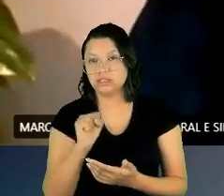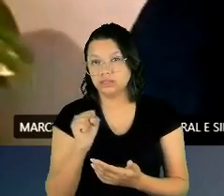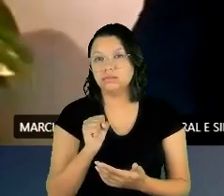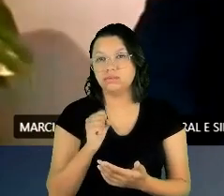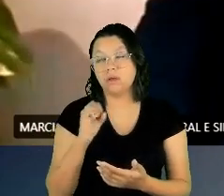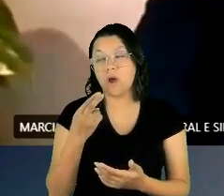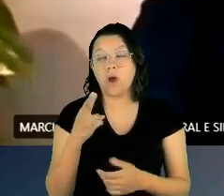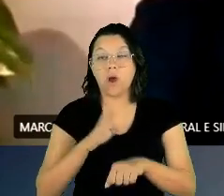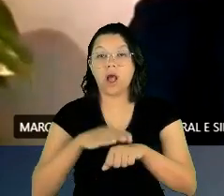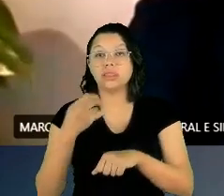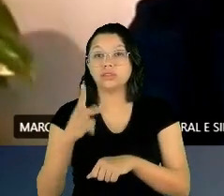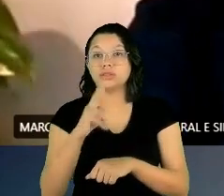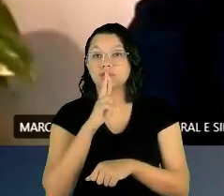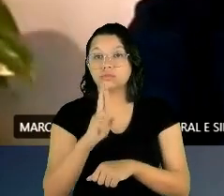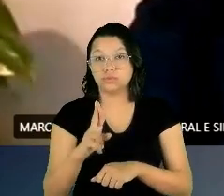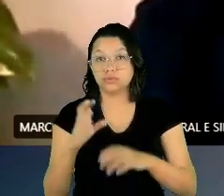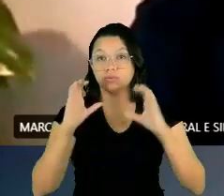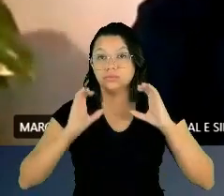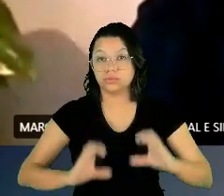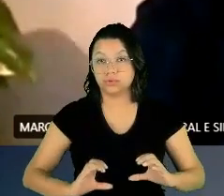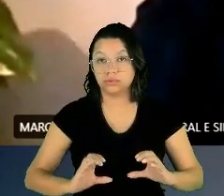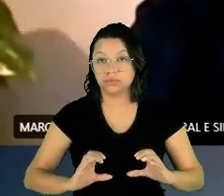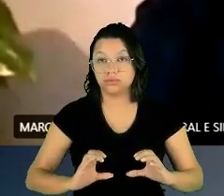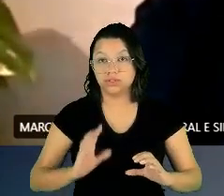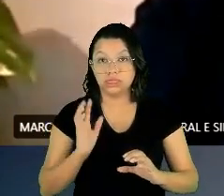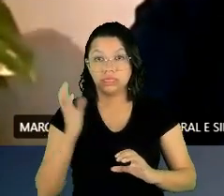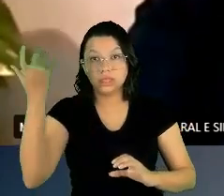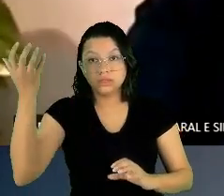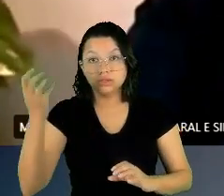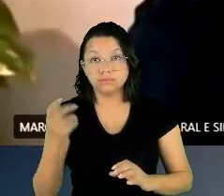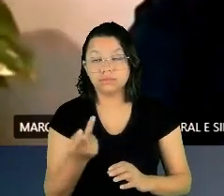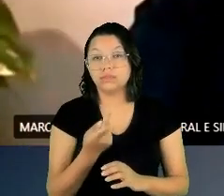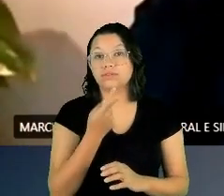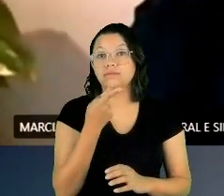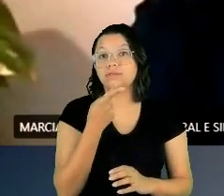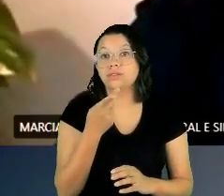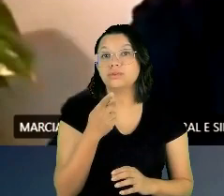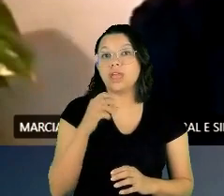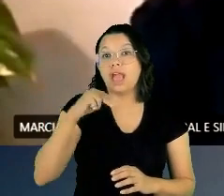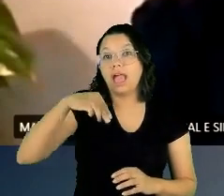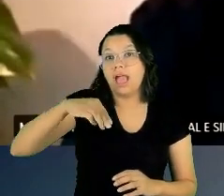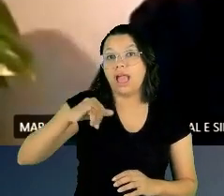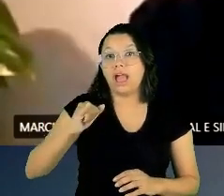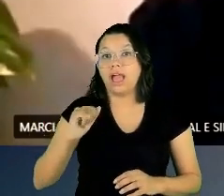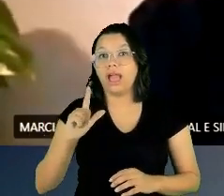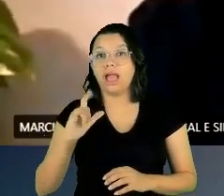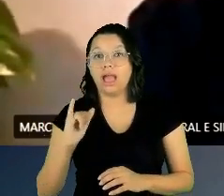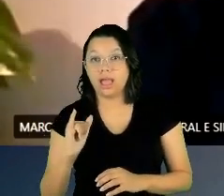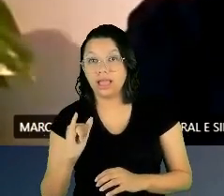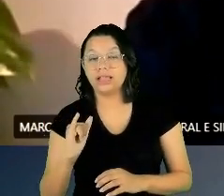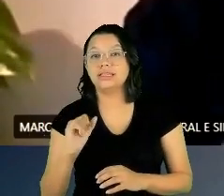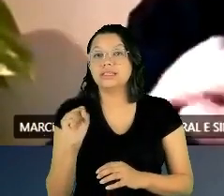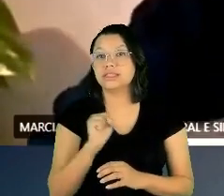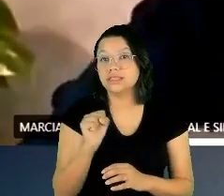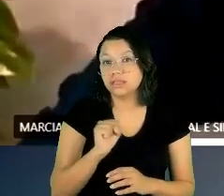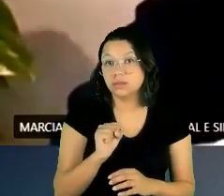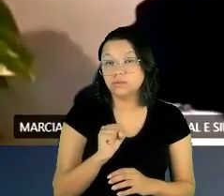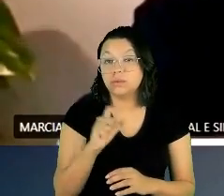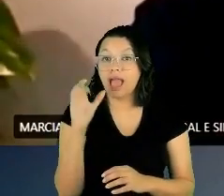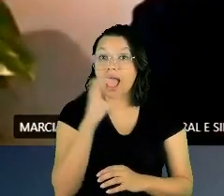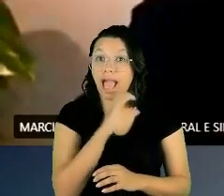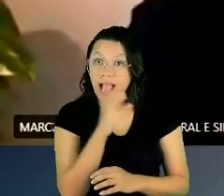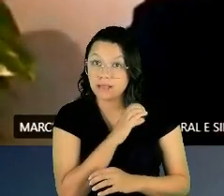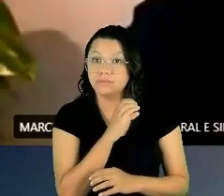pouco mais, na sua resposta de comportamento de apertar o botão. Veja bem, estou falando na casa dos milissegundos, é um